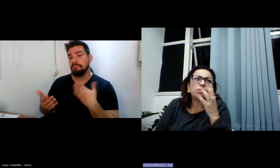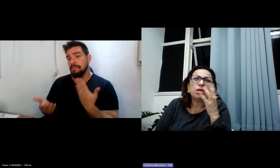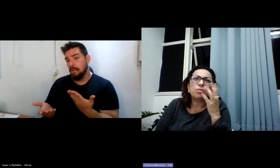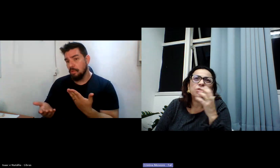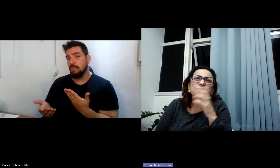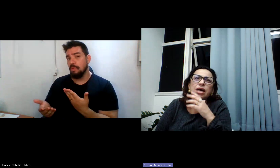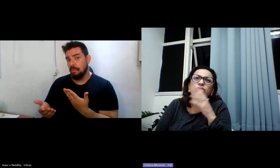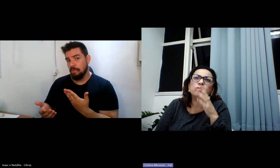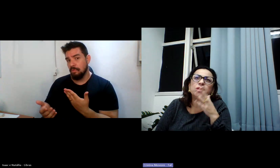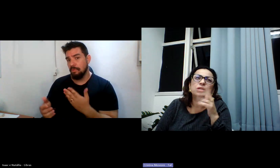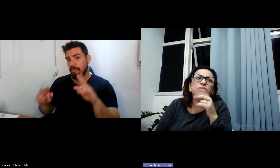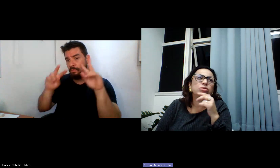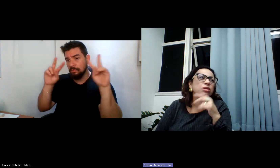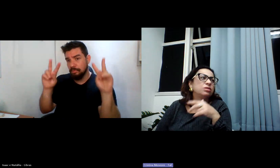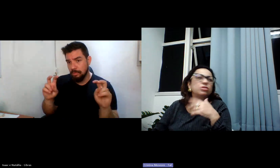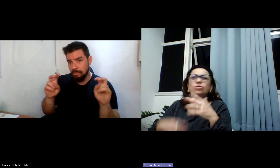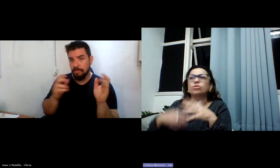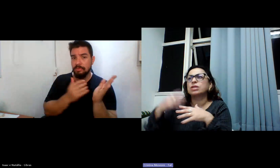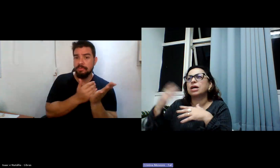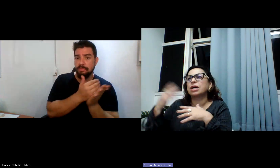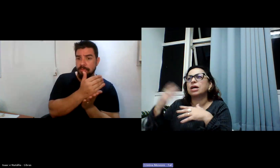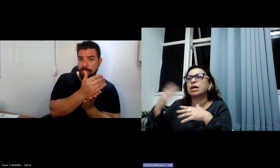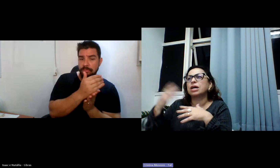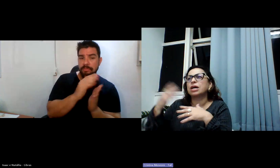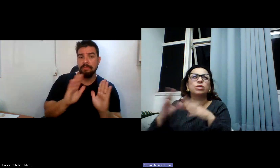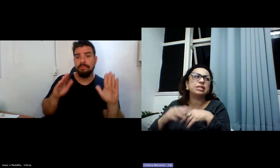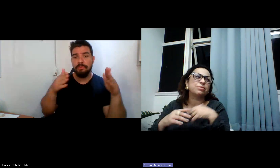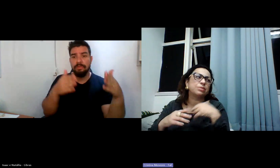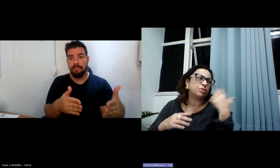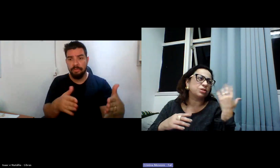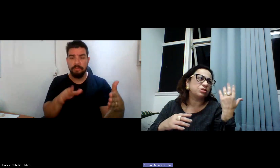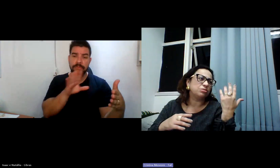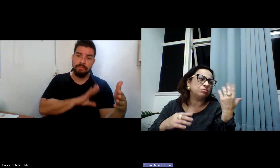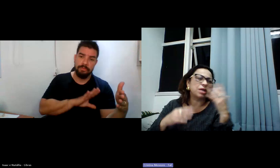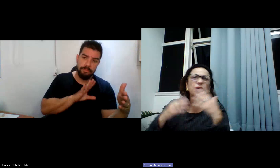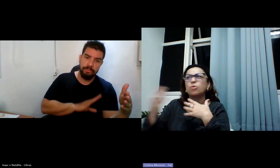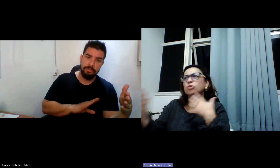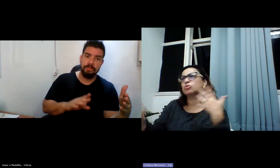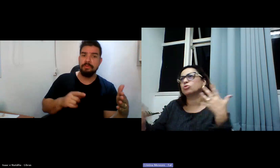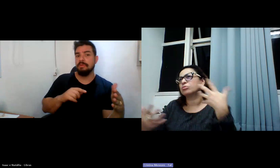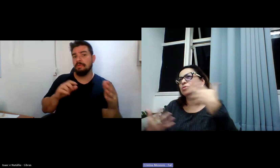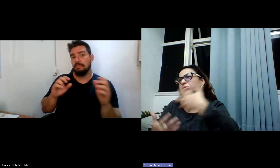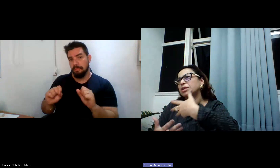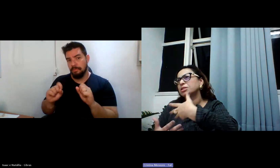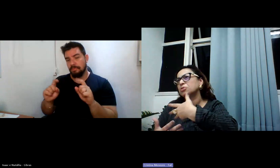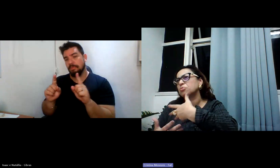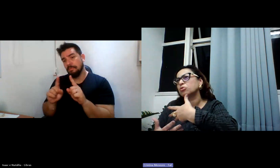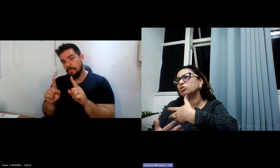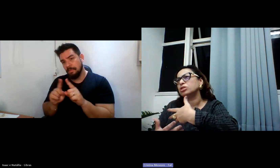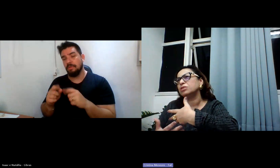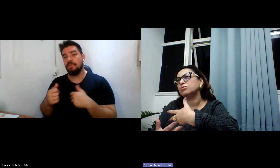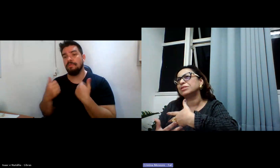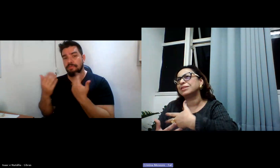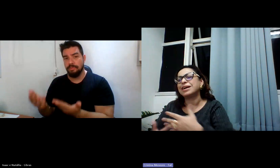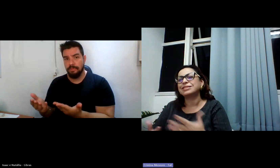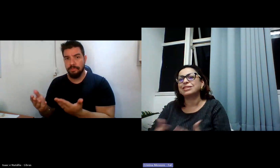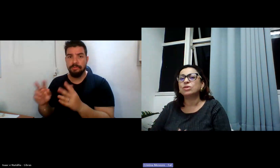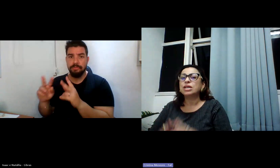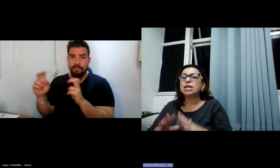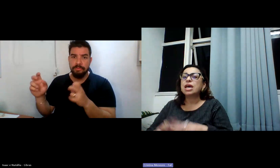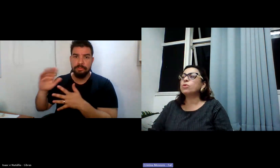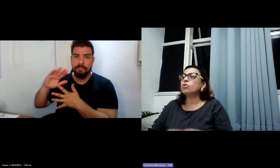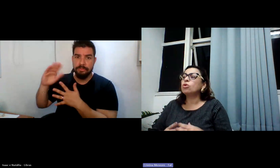pode ser que eu tenha uma atividade no início que esteja voltado para a língua portuguesa, mas pode, né? Eu posso trazer um pouco de língua de